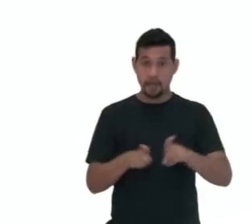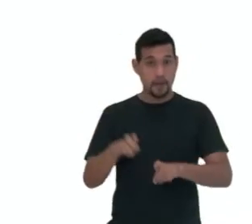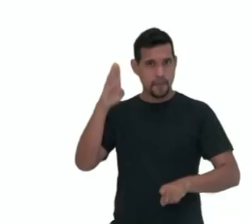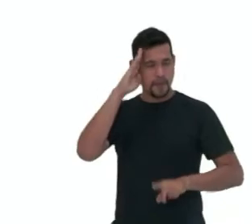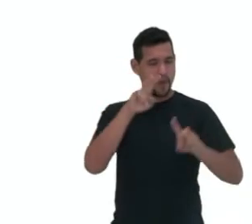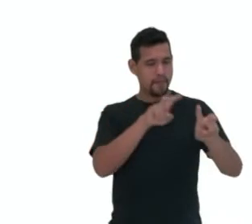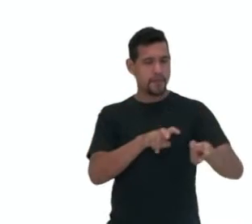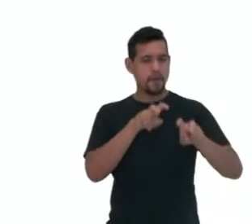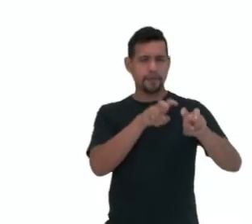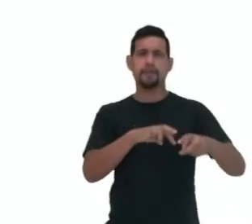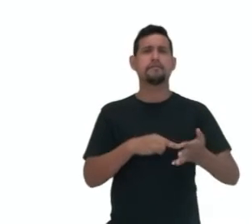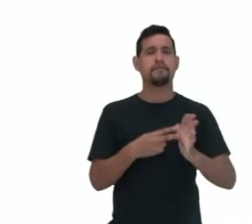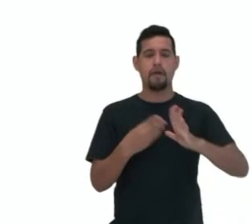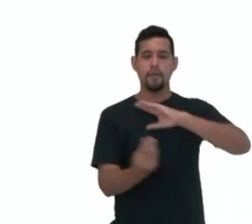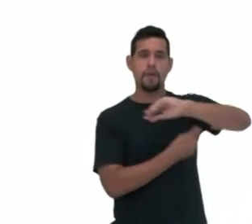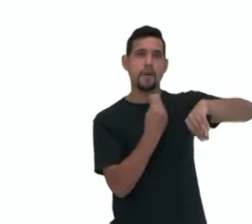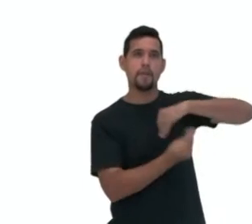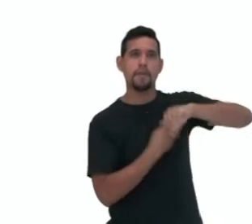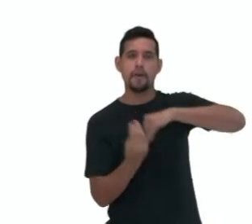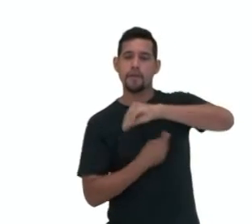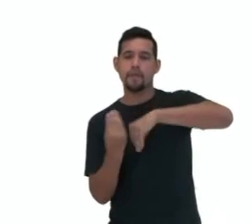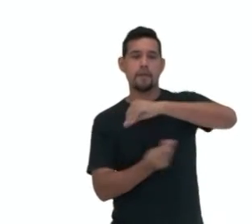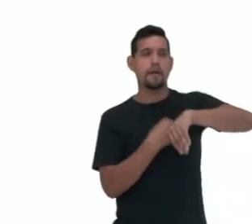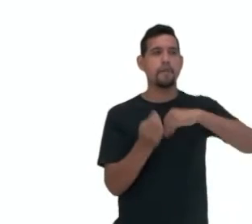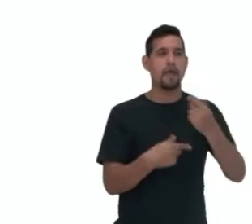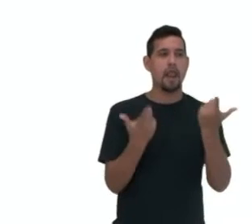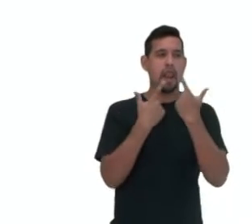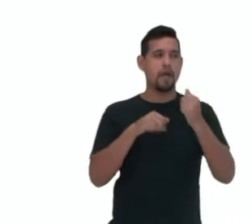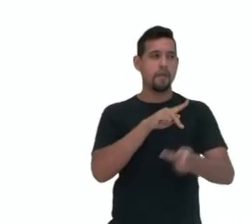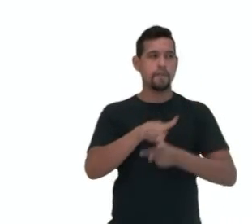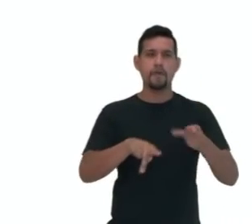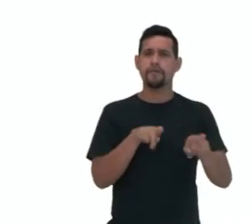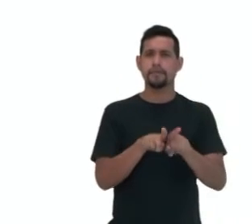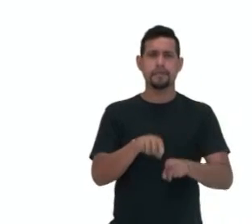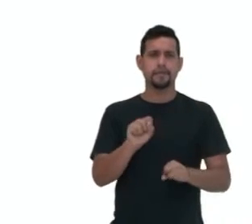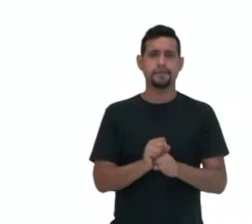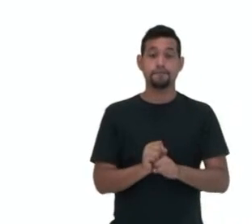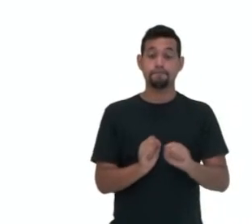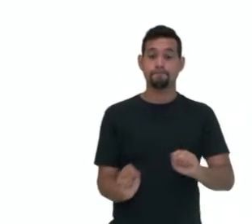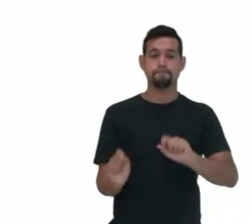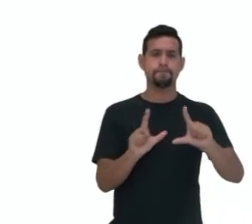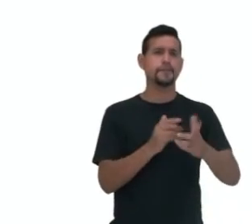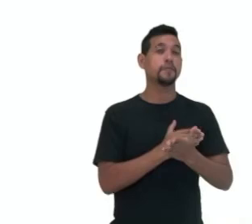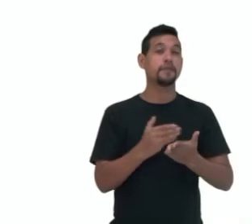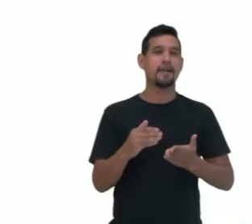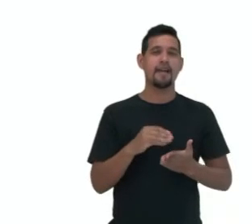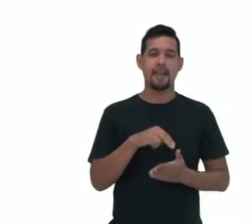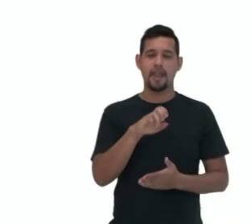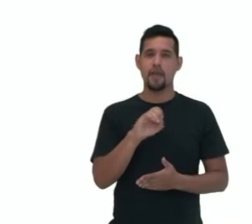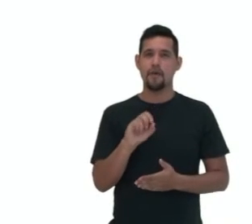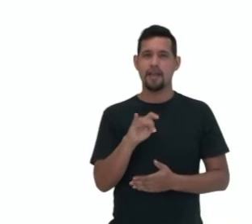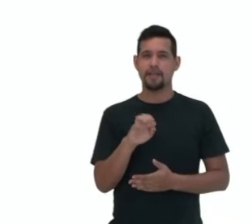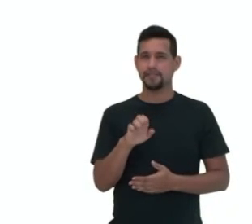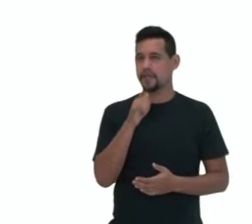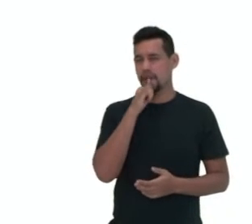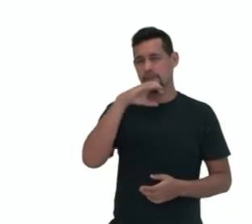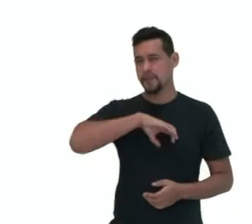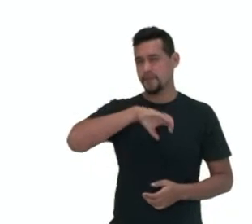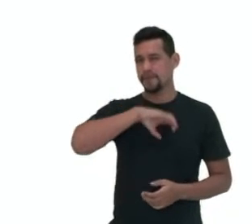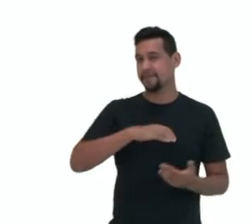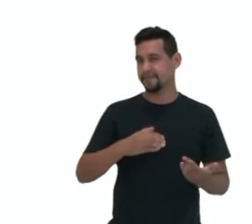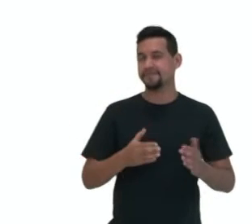camponeses foi se misturando com as línguas dos povos conquistados, nascendo assim as línguas neolatinas como a língua